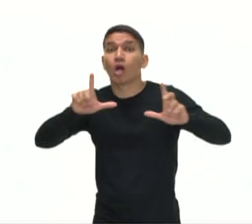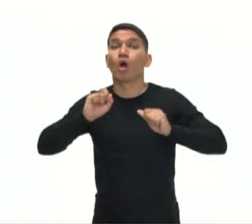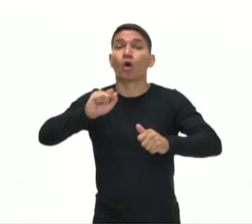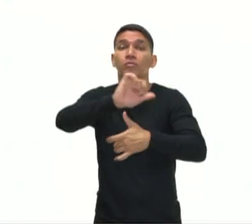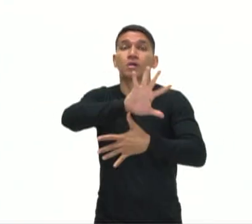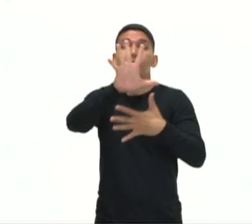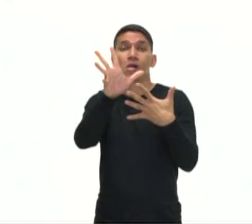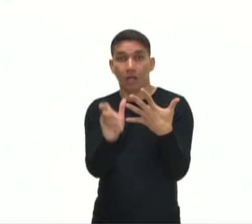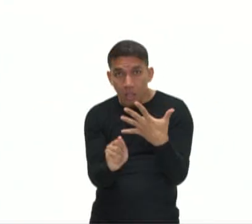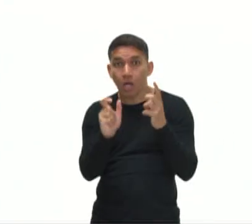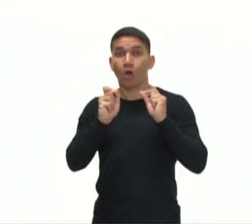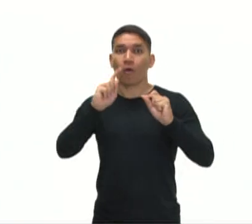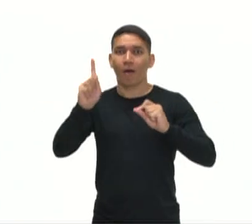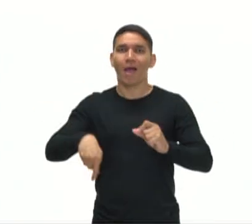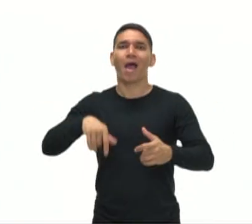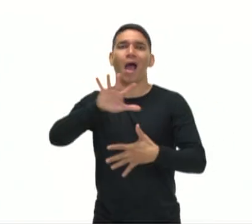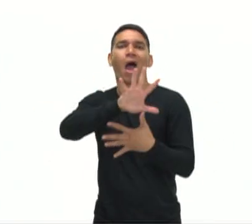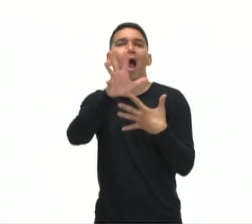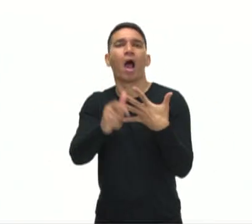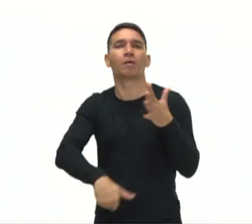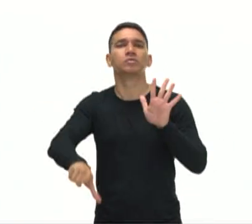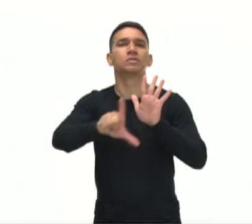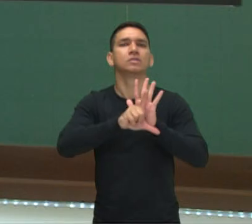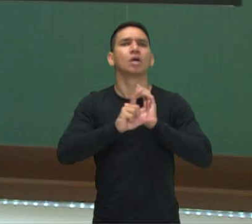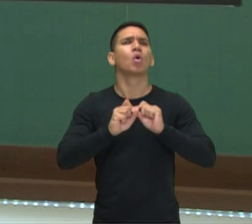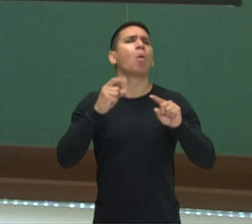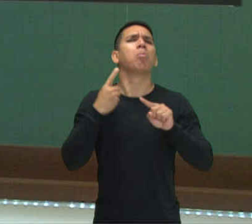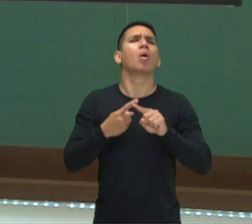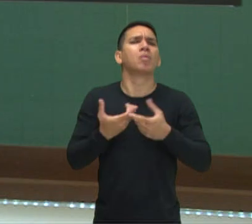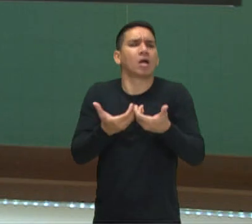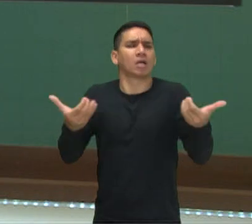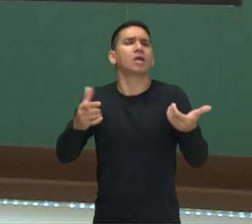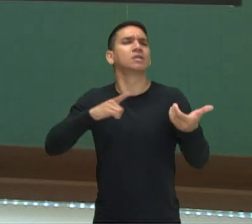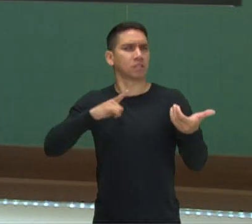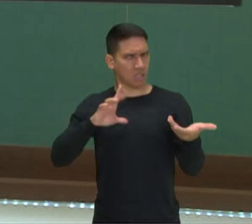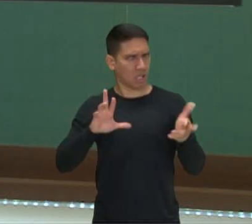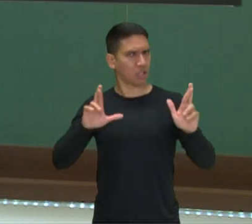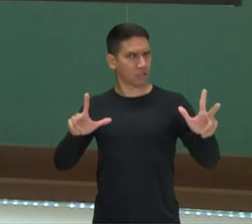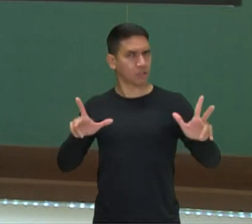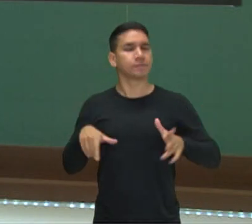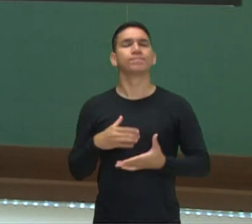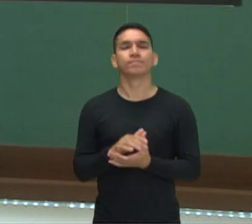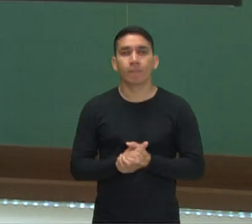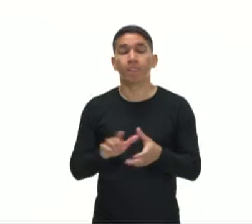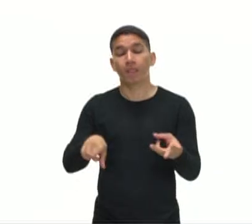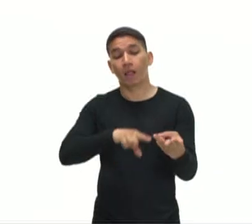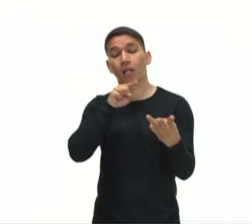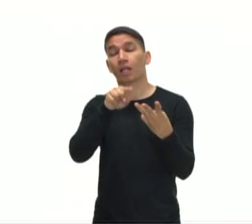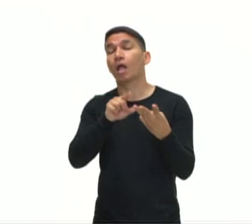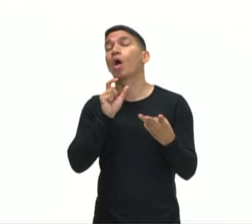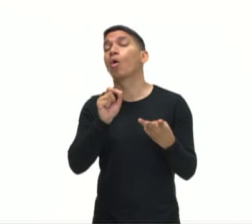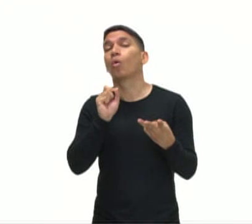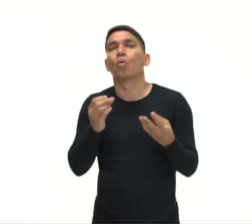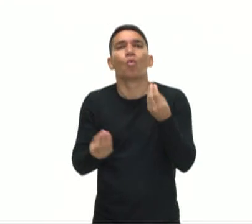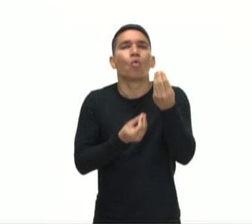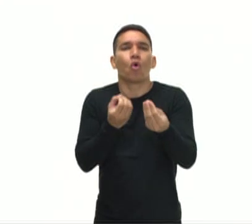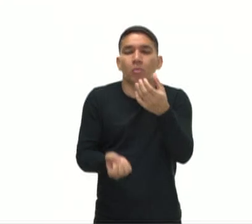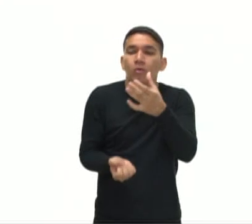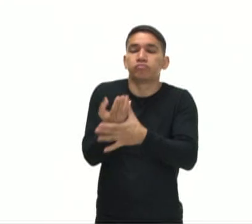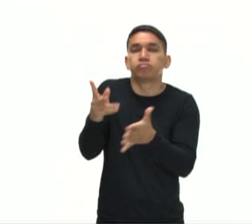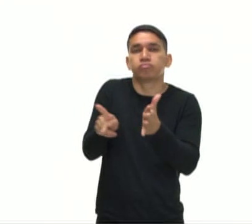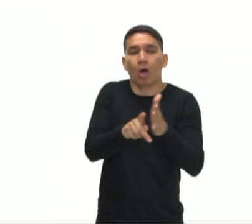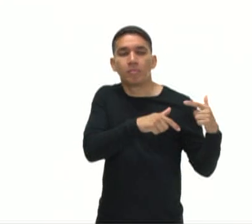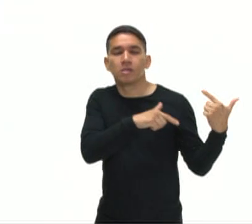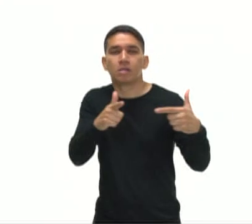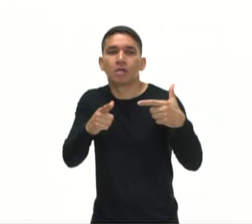amazônica e a chamada Amazônia Legal. Por que existe essa divisão? Vamos entender juntos. E também como surgiu as atividades econômicas